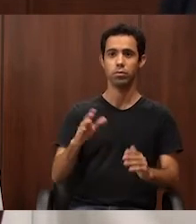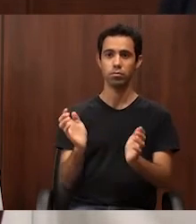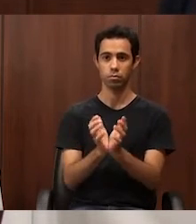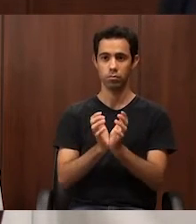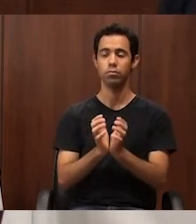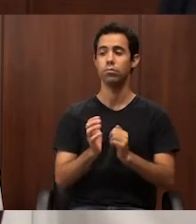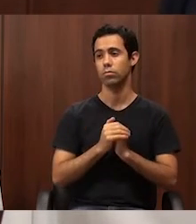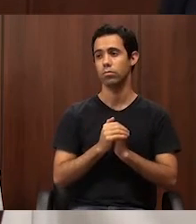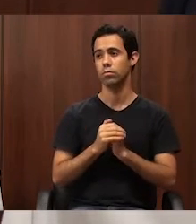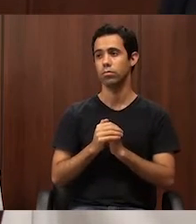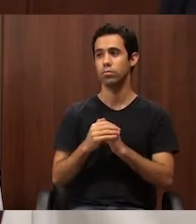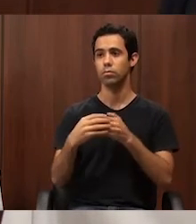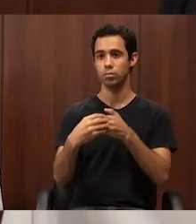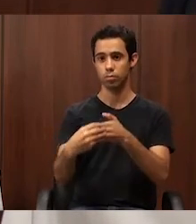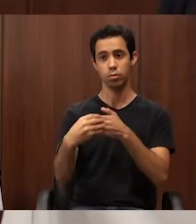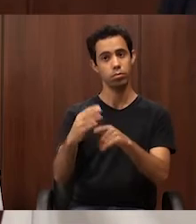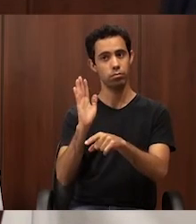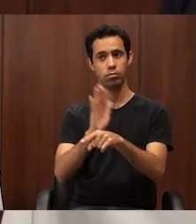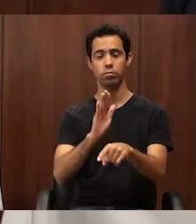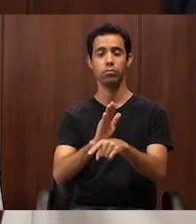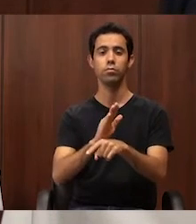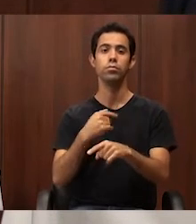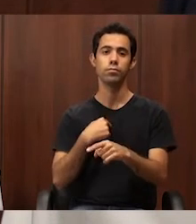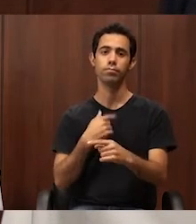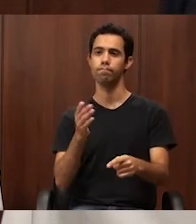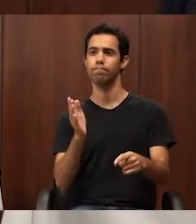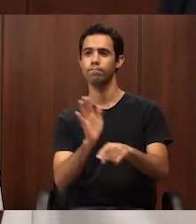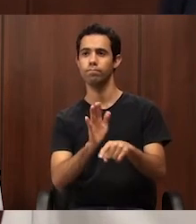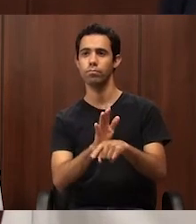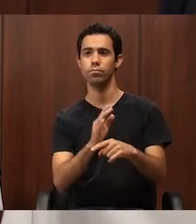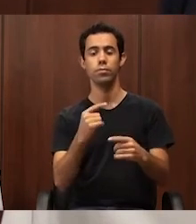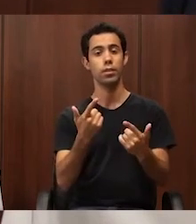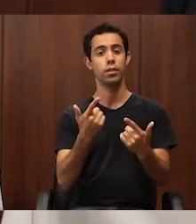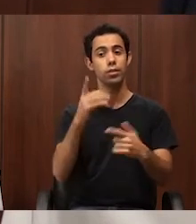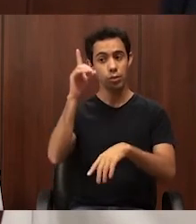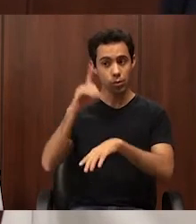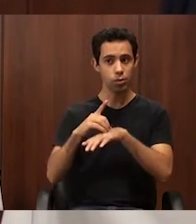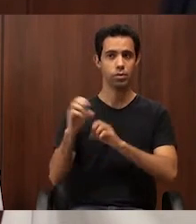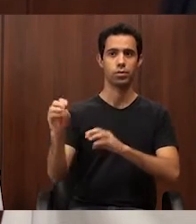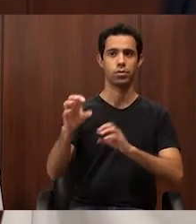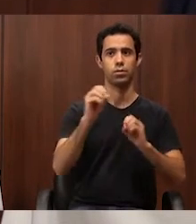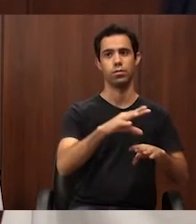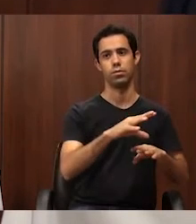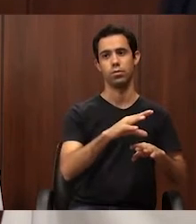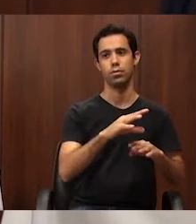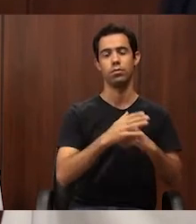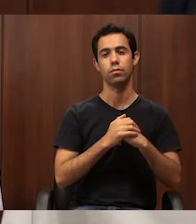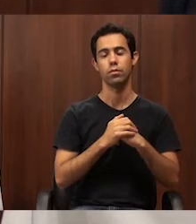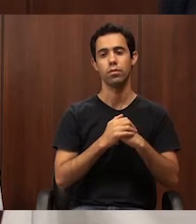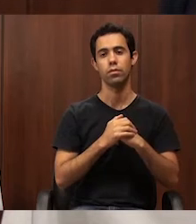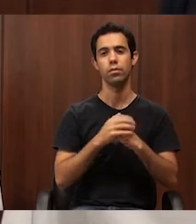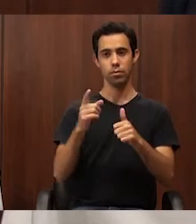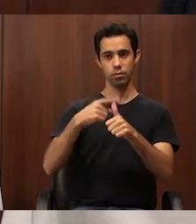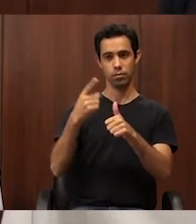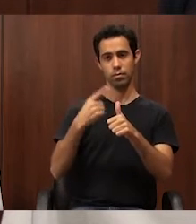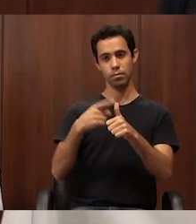central para fazer esse acompanhamento. Por isso que nós contamos com as diretorias de ensino. Esse é o papel primordial